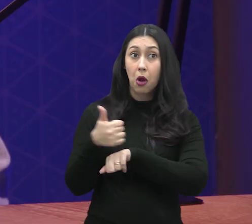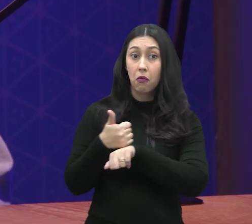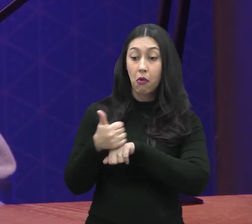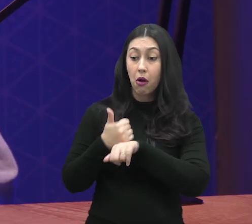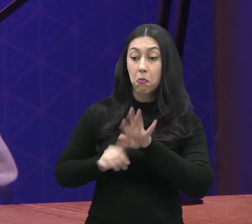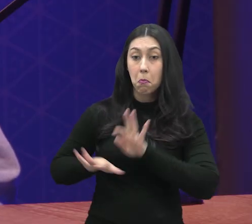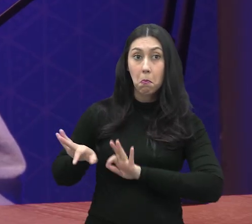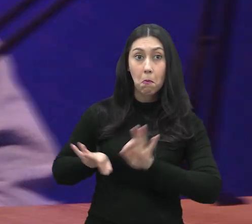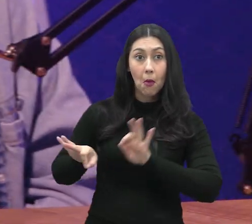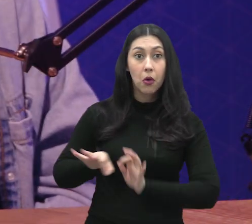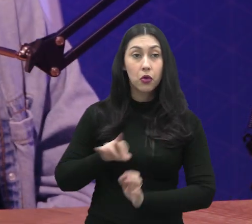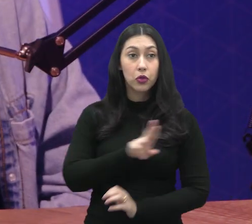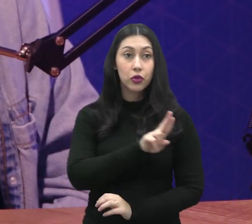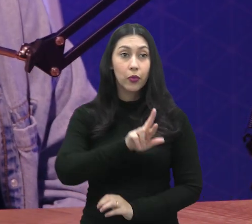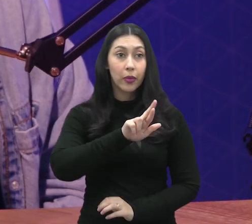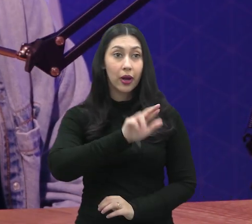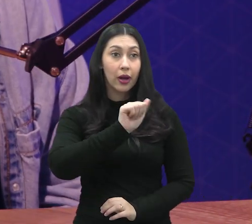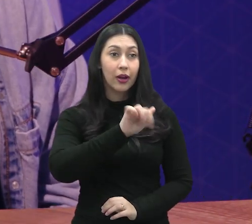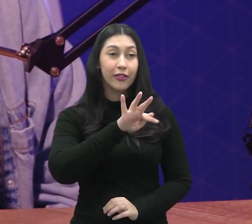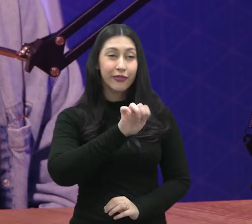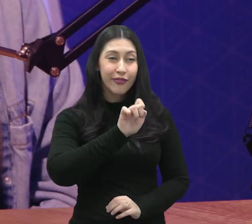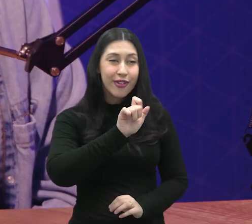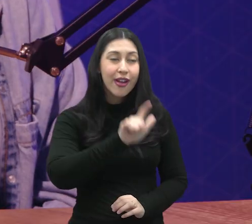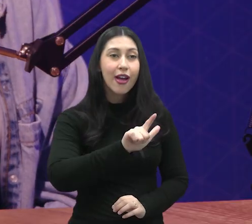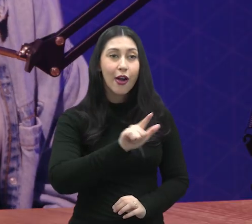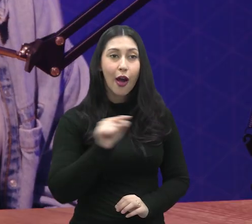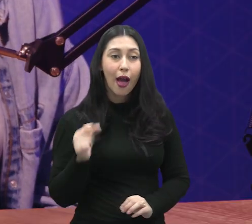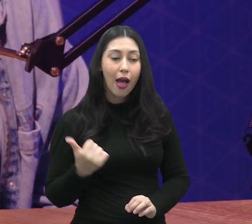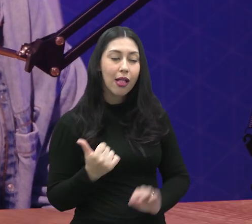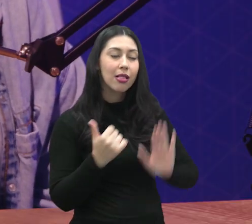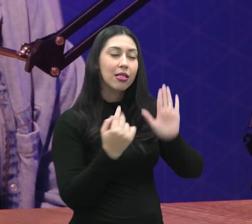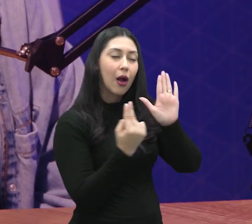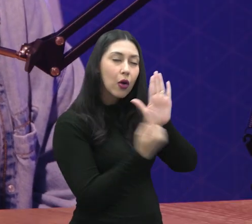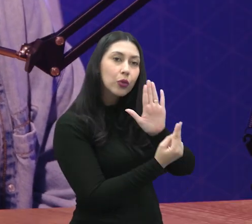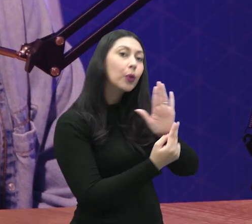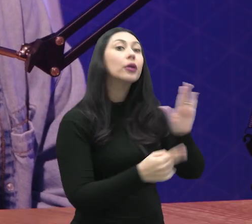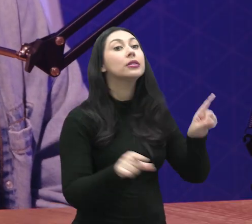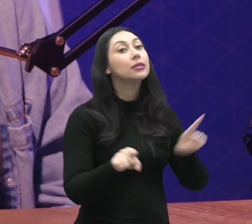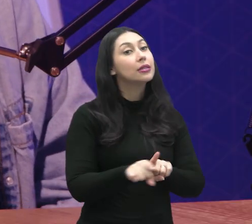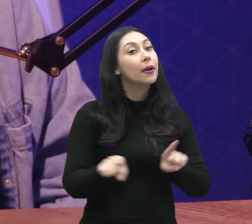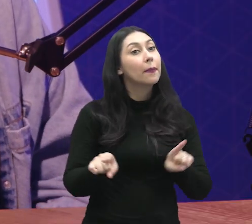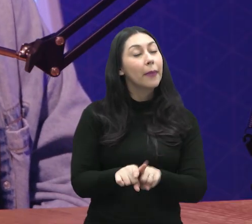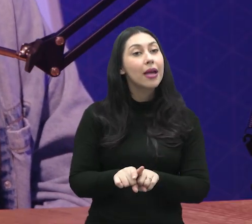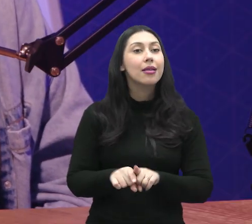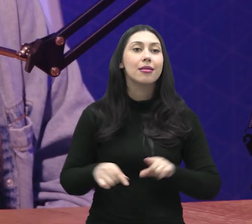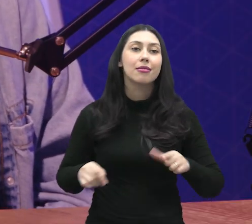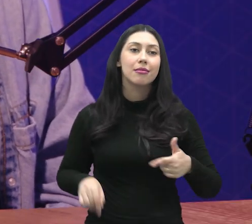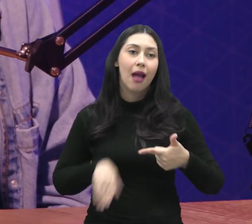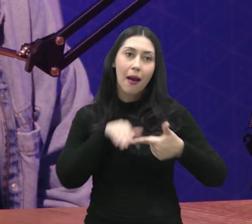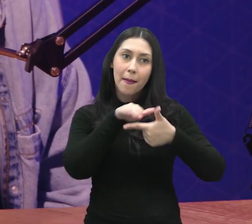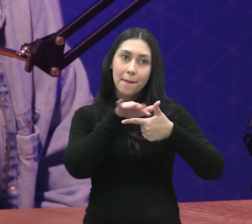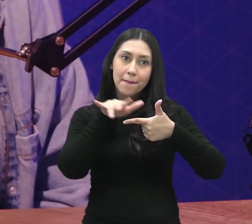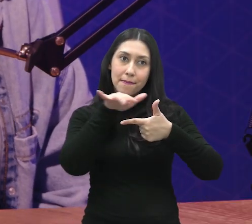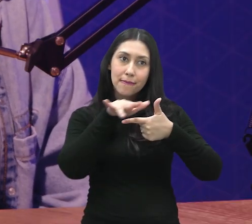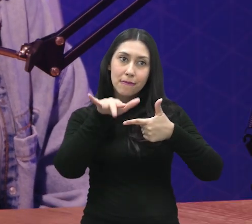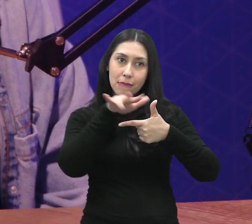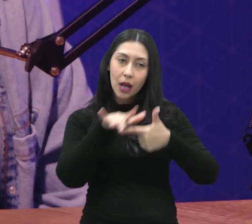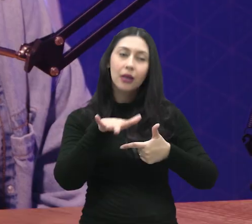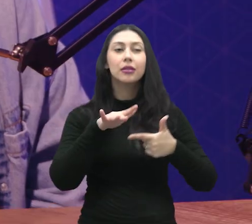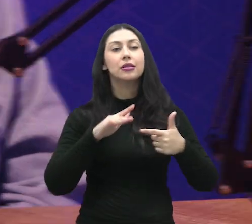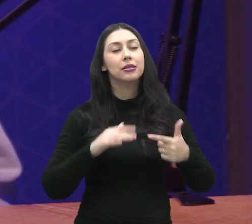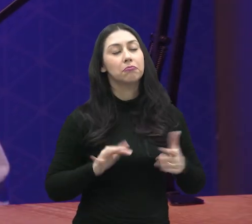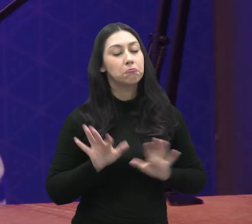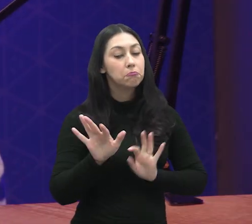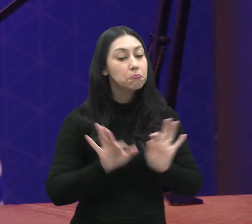novela, né? Então, do Rafael Montes, que escreveu a novela. A gente também teve da própria Max, né, que produziu aí isso,